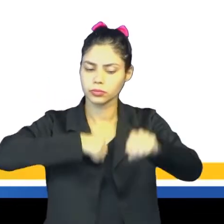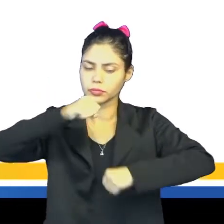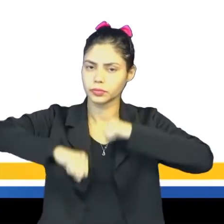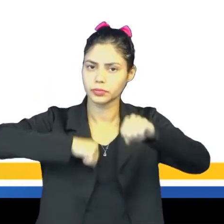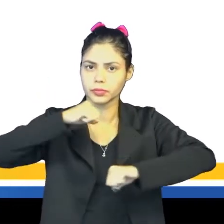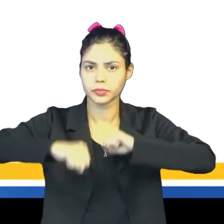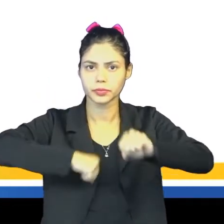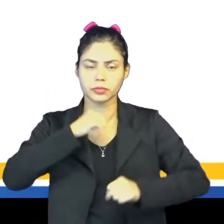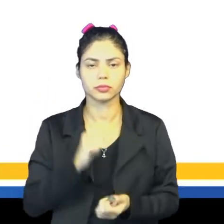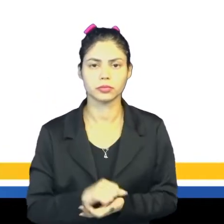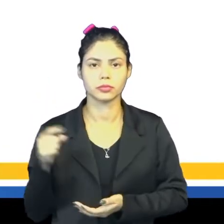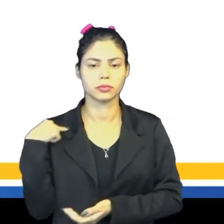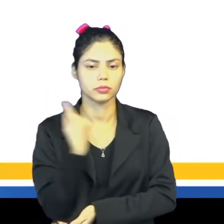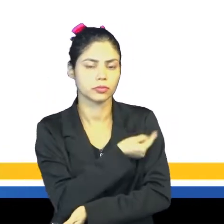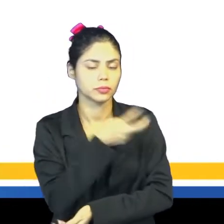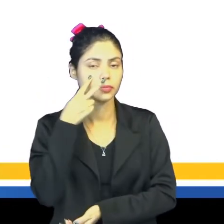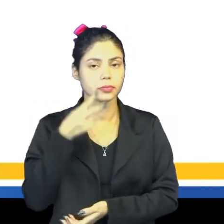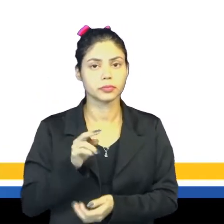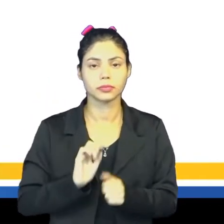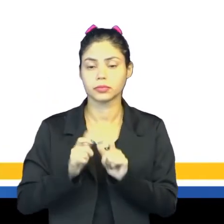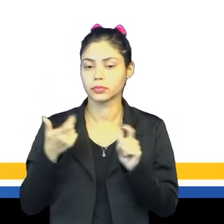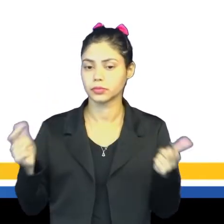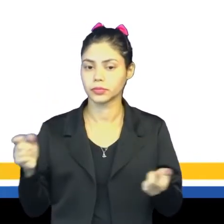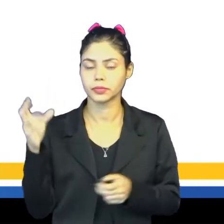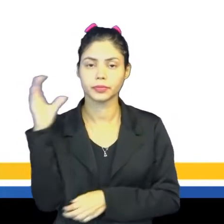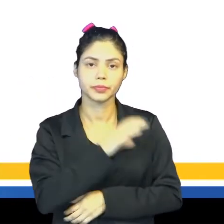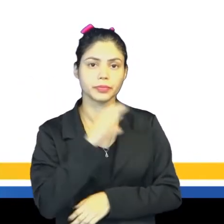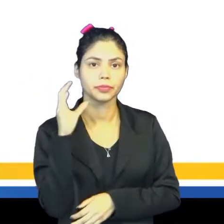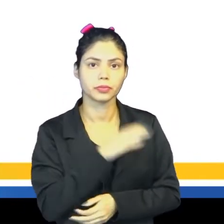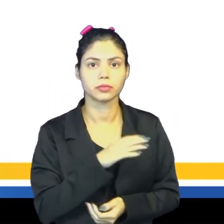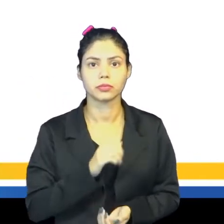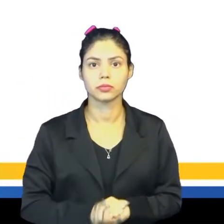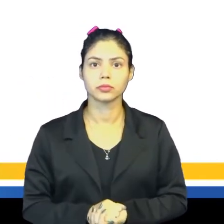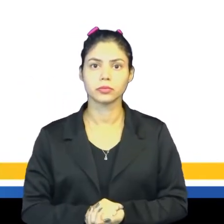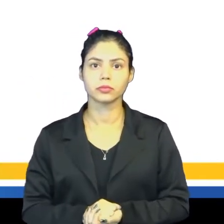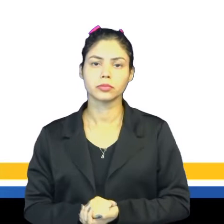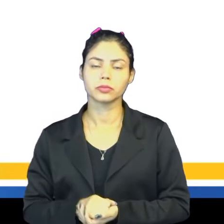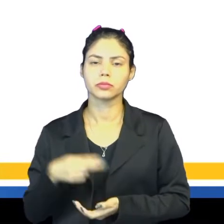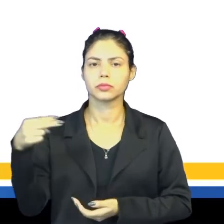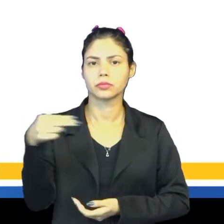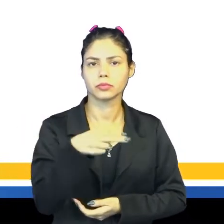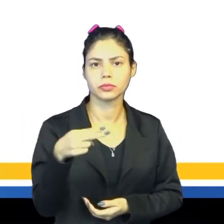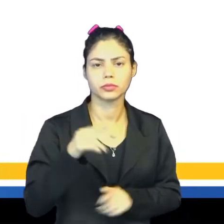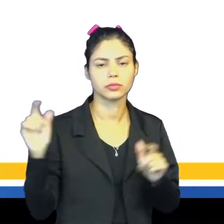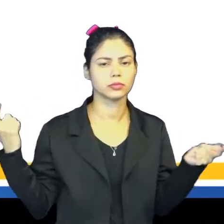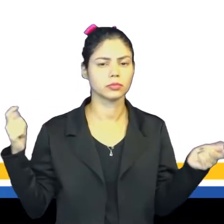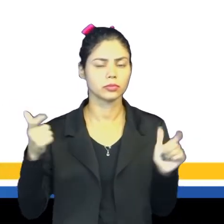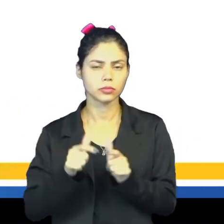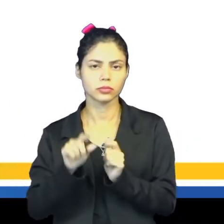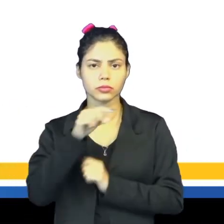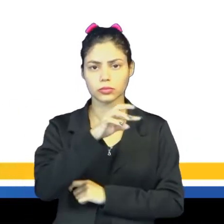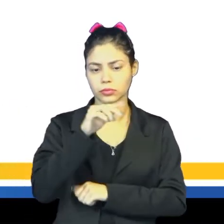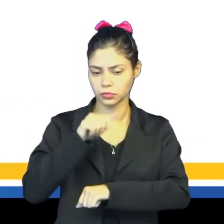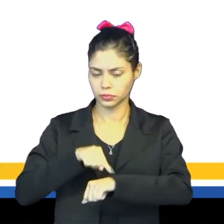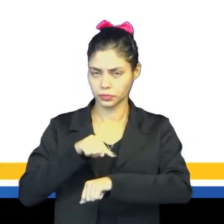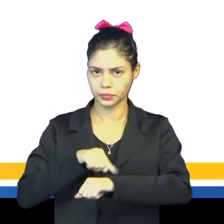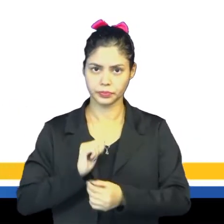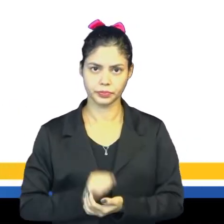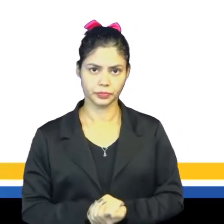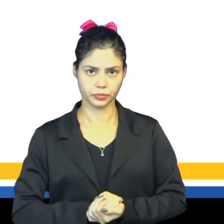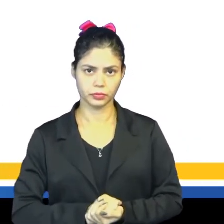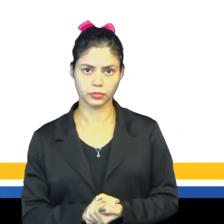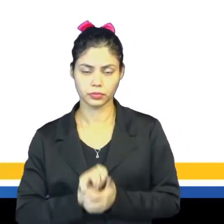bicicleta, nós vamos ver aí que a maior velocidade é igual ao menor tempo,